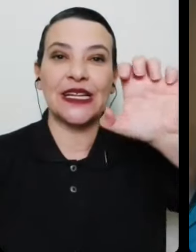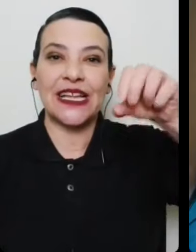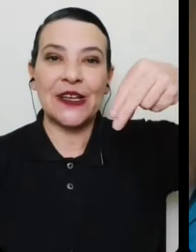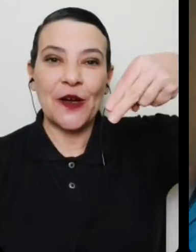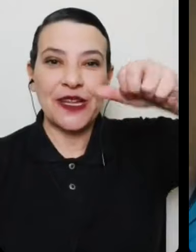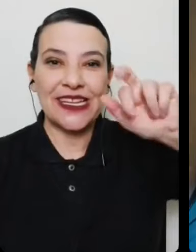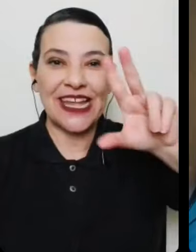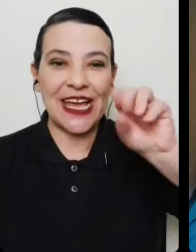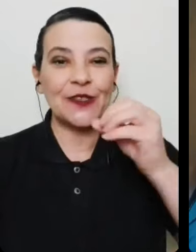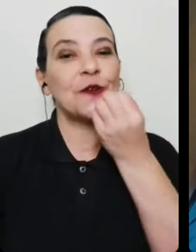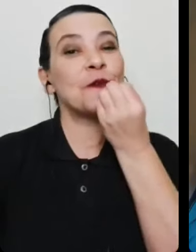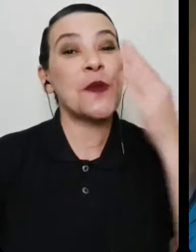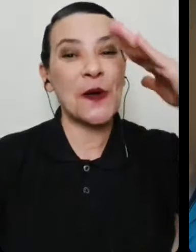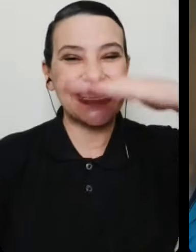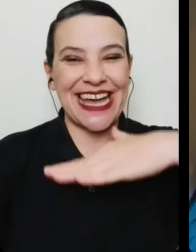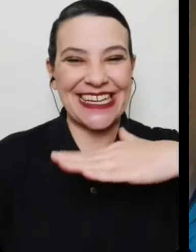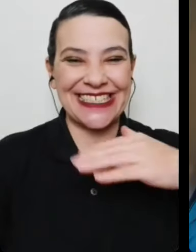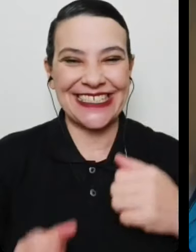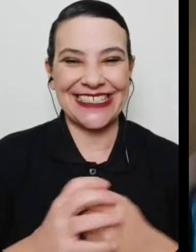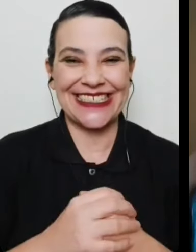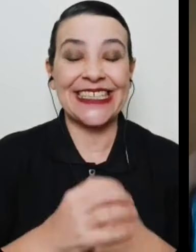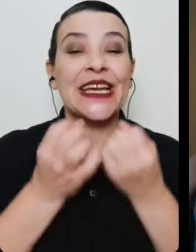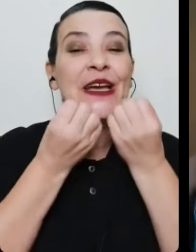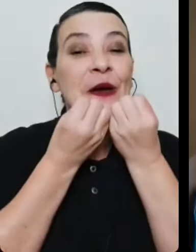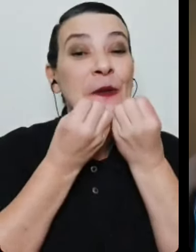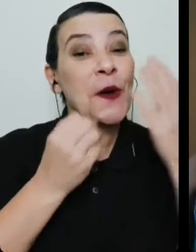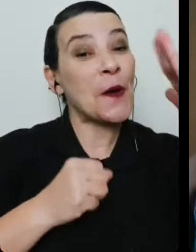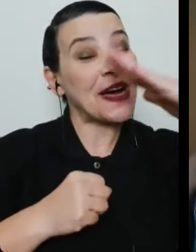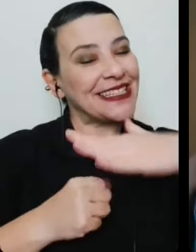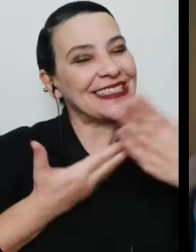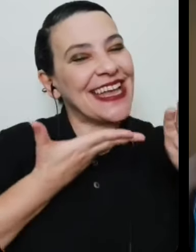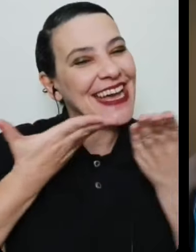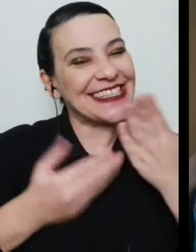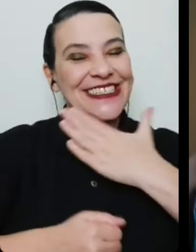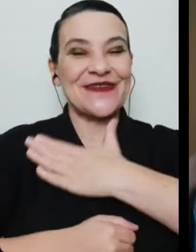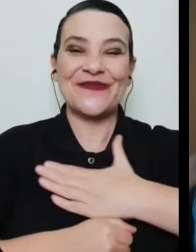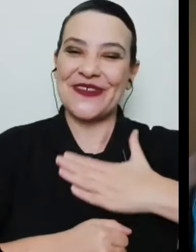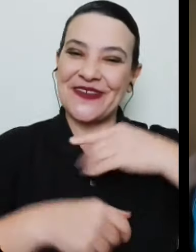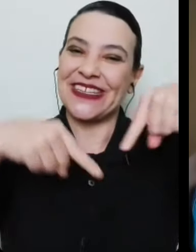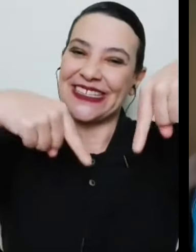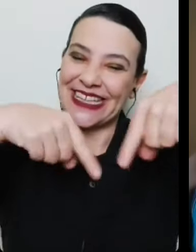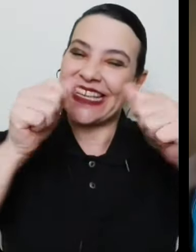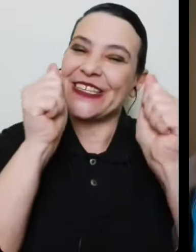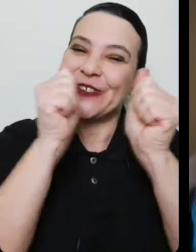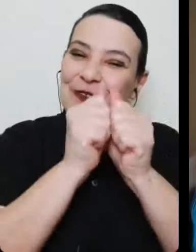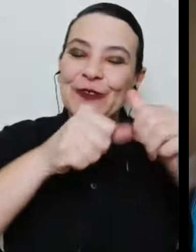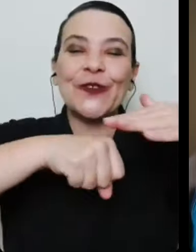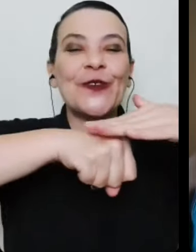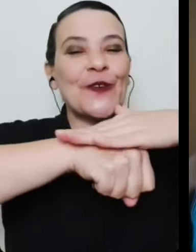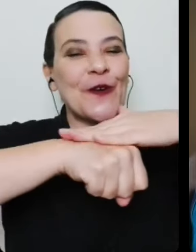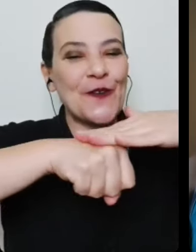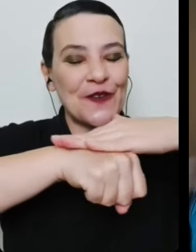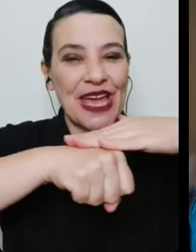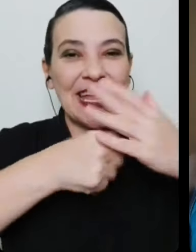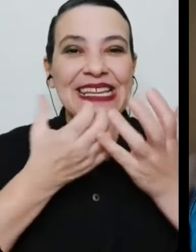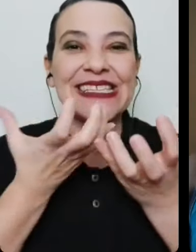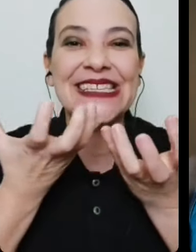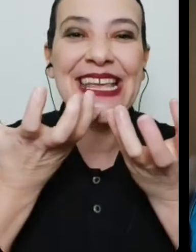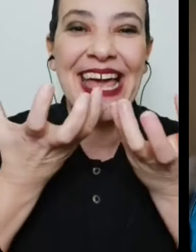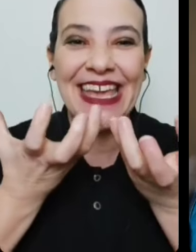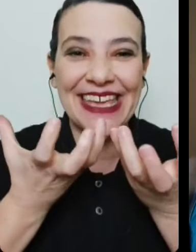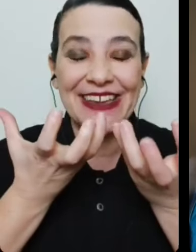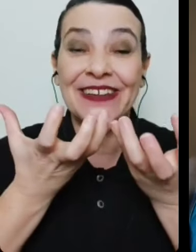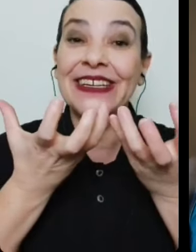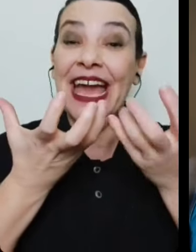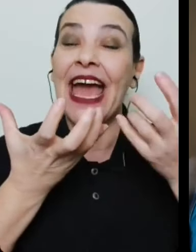bem, Leonardo. Olá, boa tarde. Boa tarde, Leonardo. Bem-vindo aqui para a nossa conversa. Então,